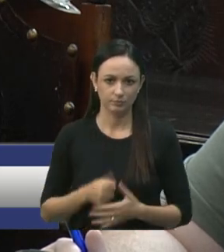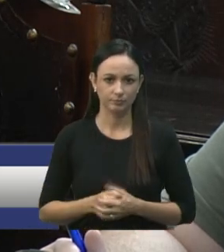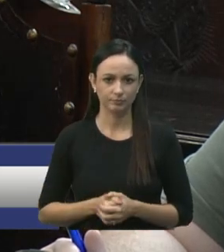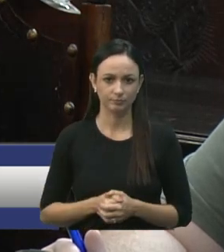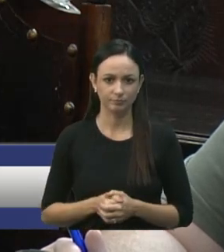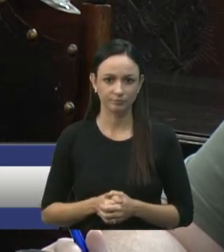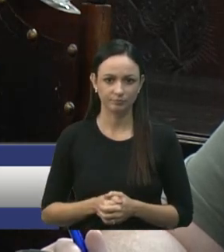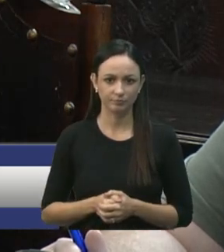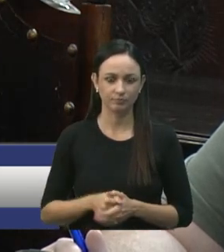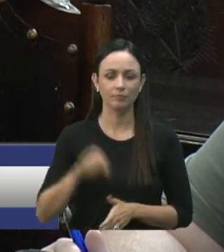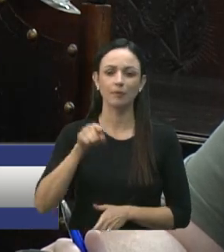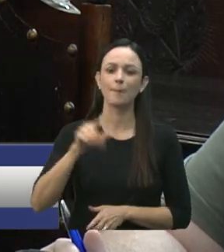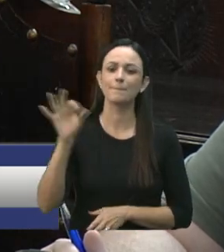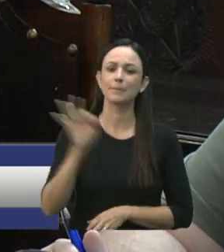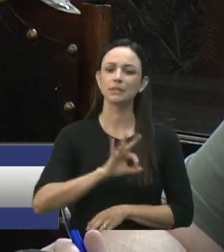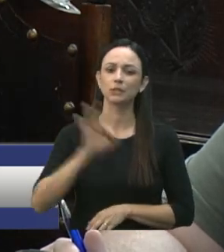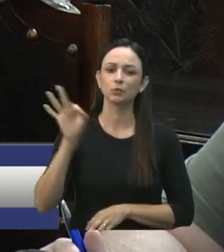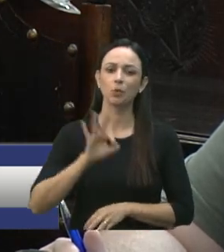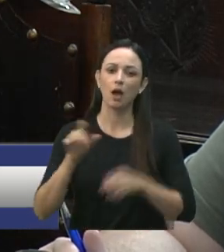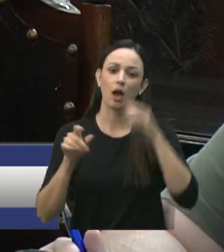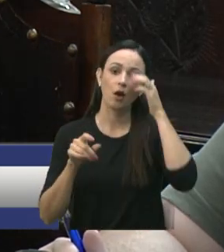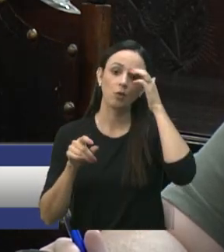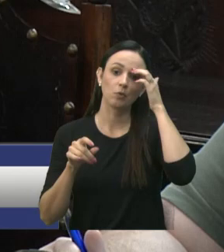E nesse percentual aqui,